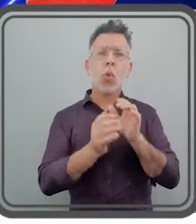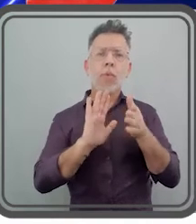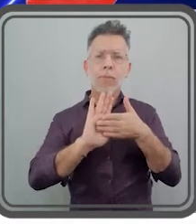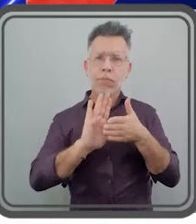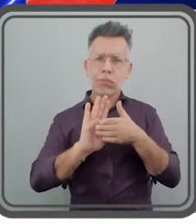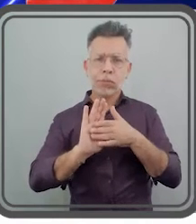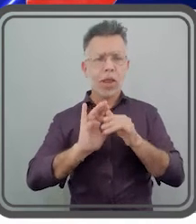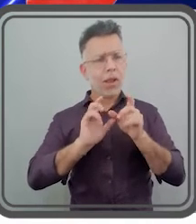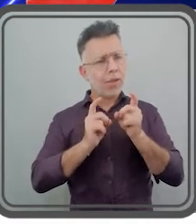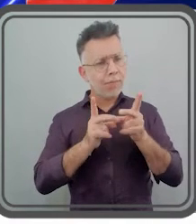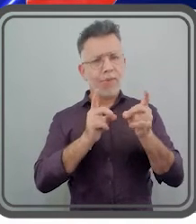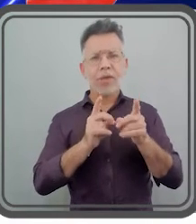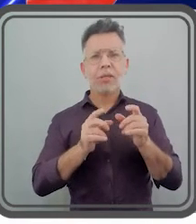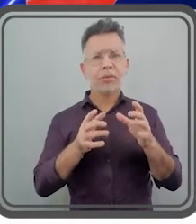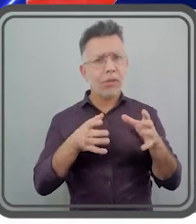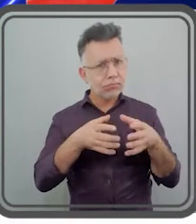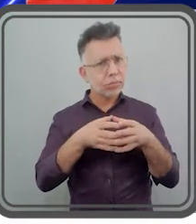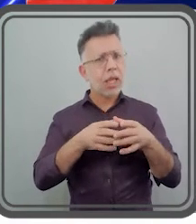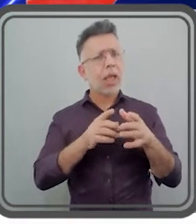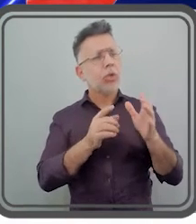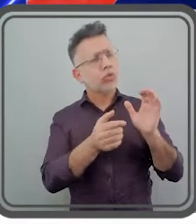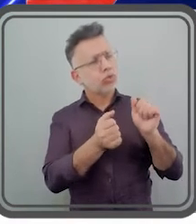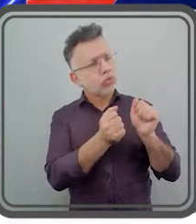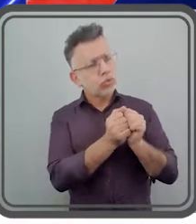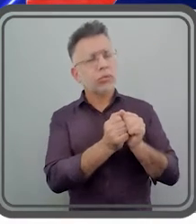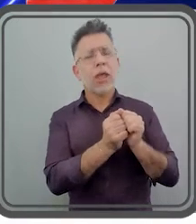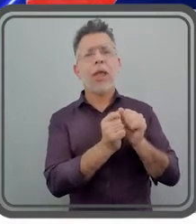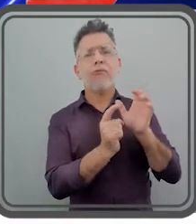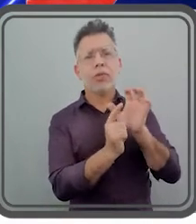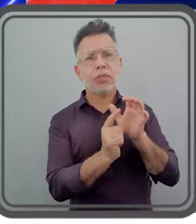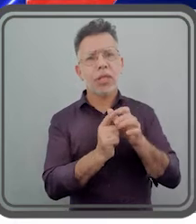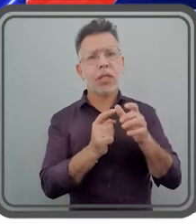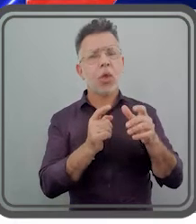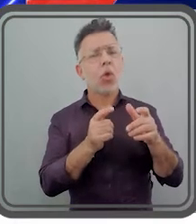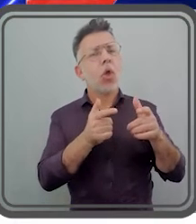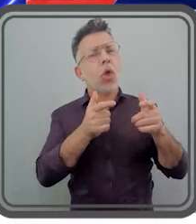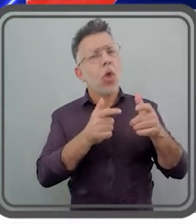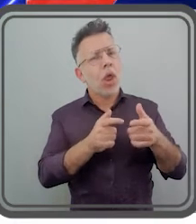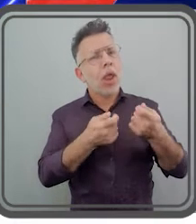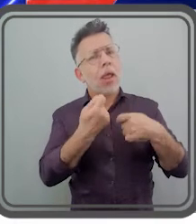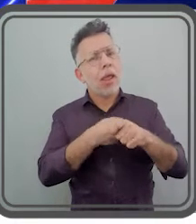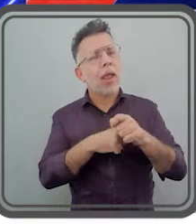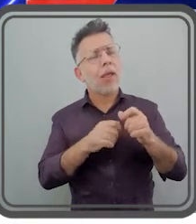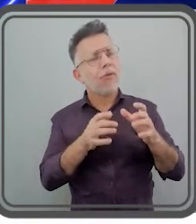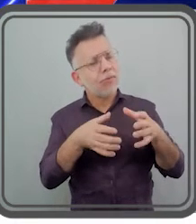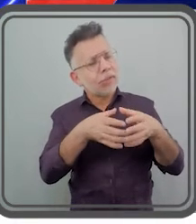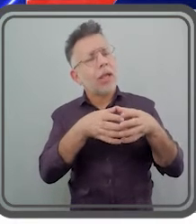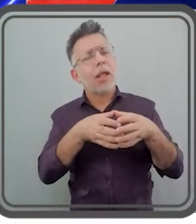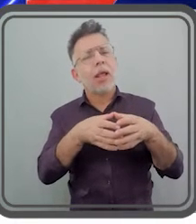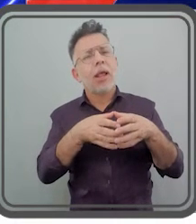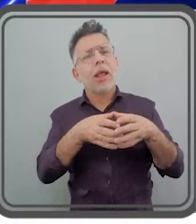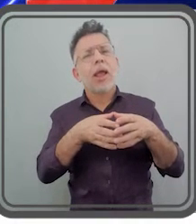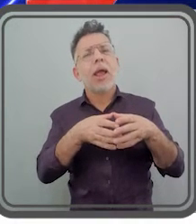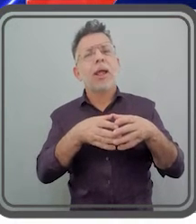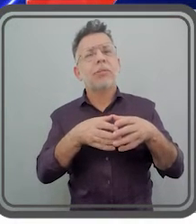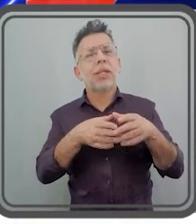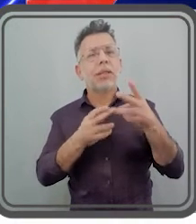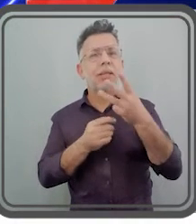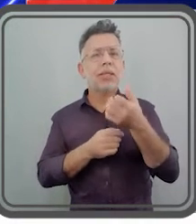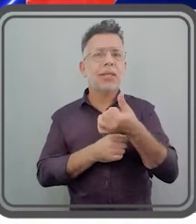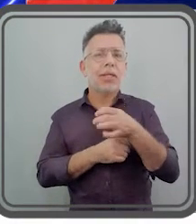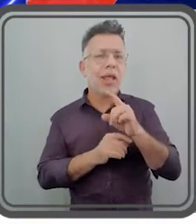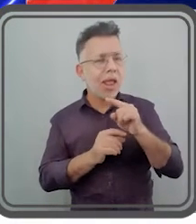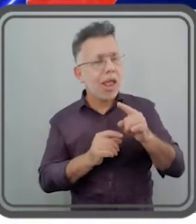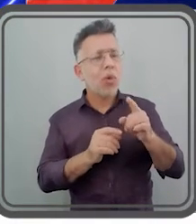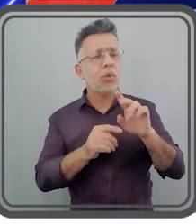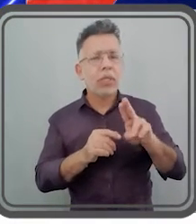uma campanha grande juntar espectadores locais de viagem que montar uma campanha 360 e poder colocar isso na rua